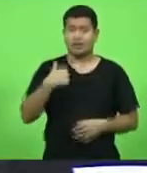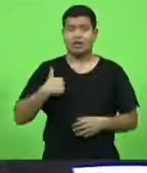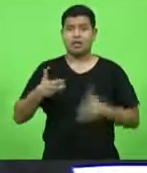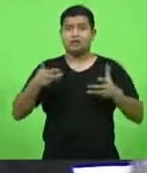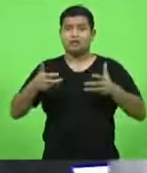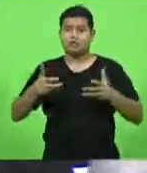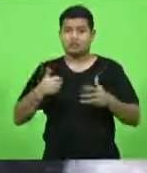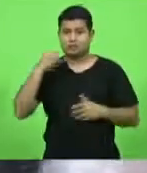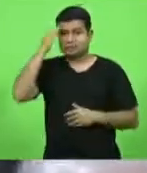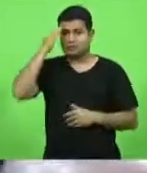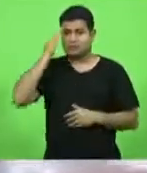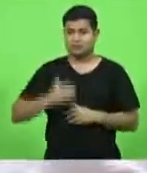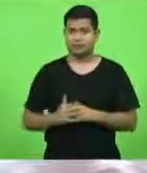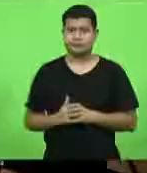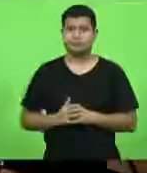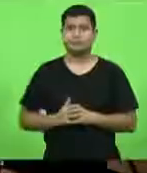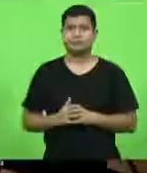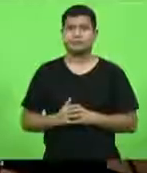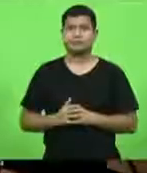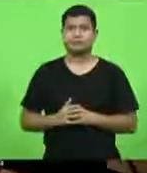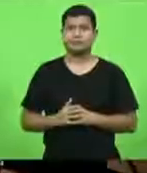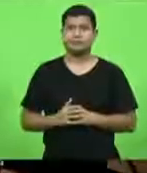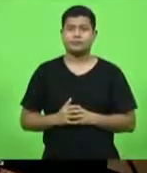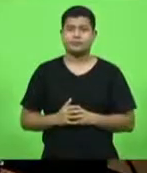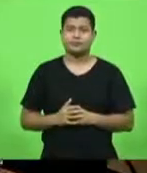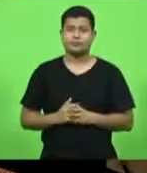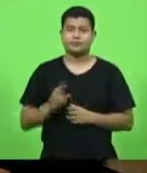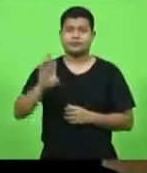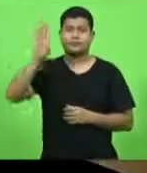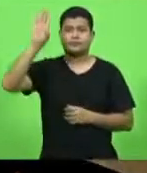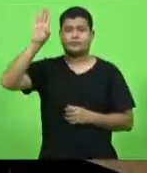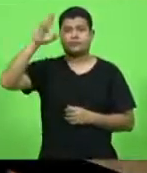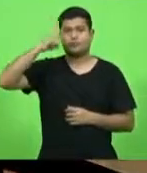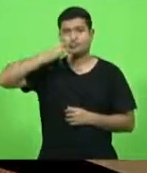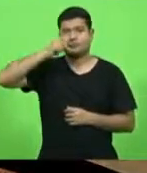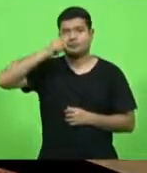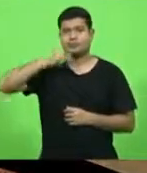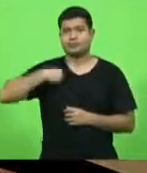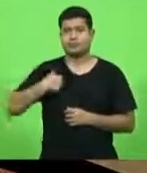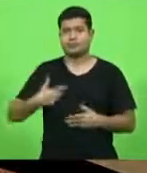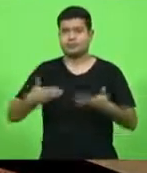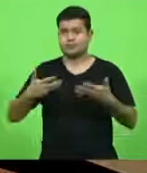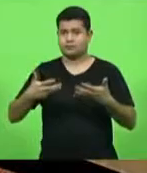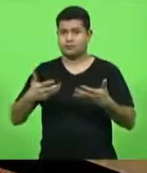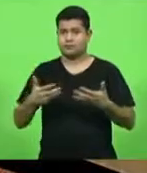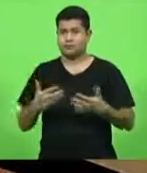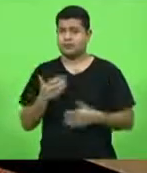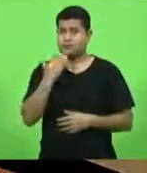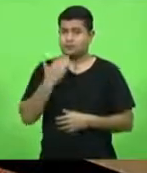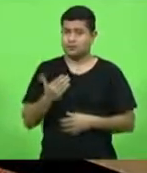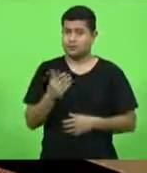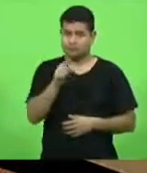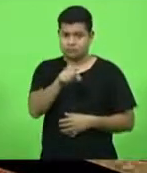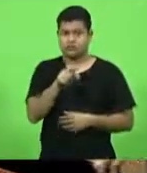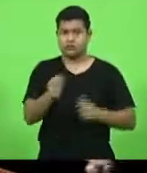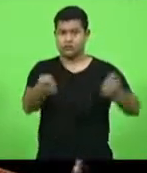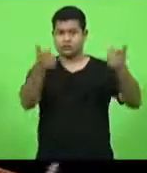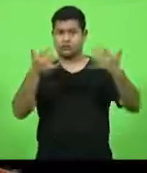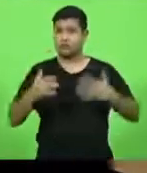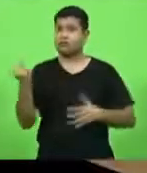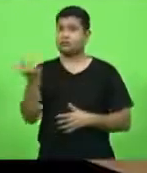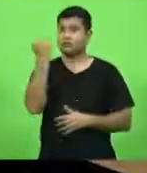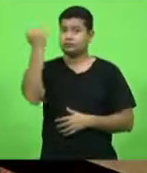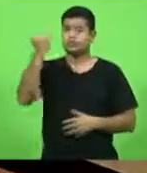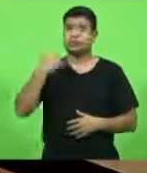saber Deputado que é uma parte do deputado eu queria pedir o caso vossa excelência traz aqui é um assunto extremamente importante